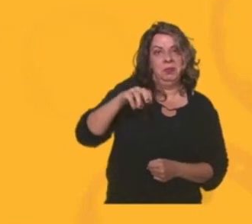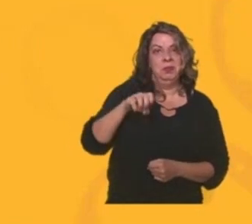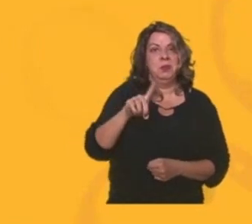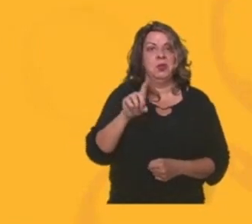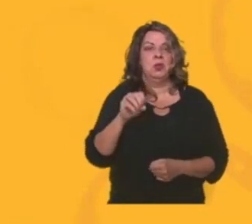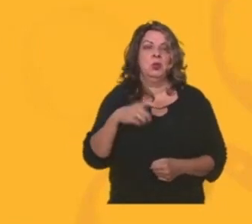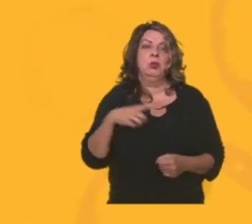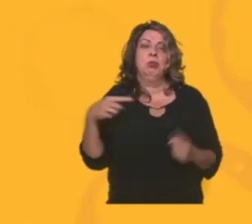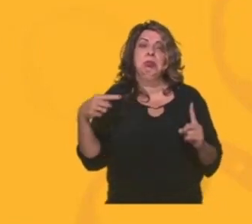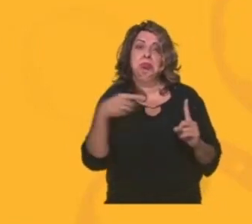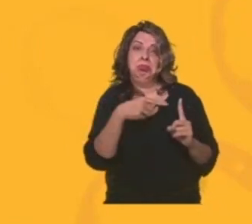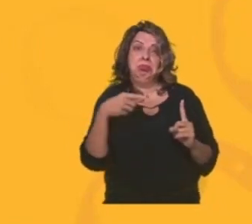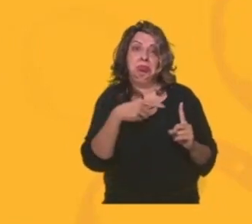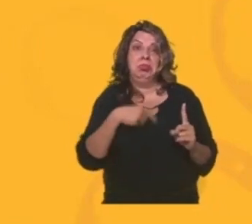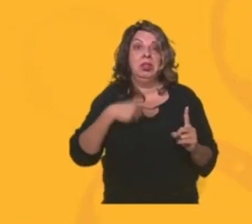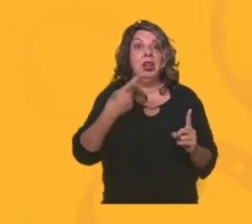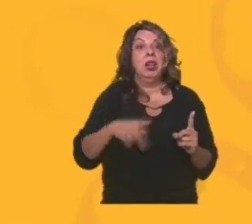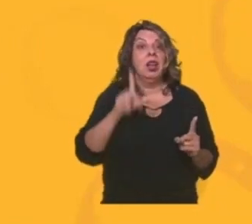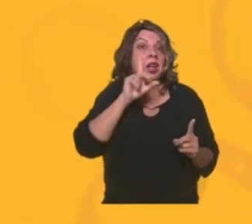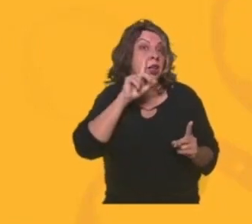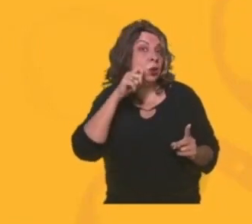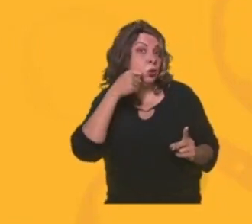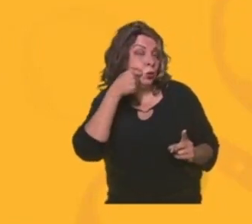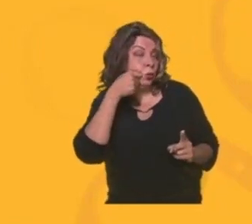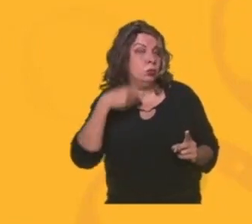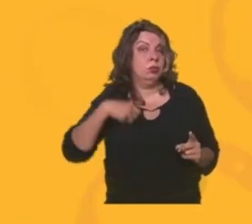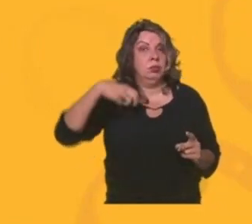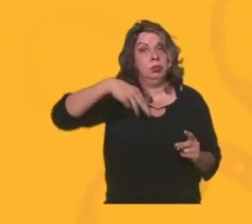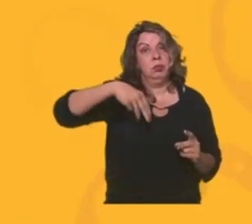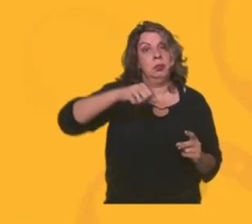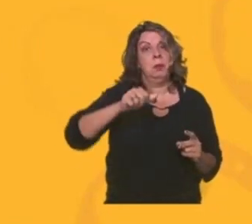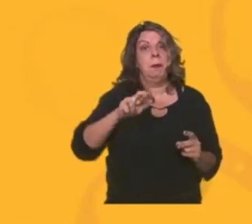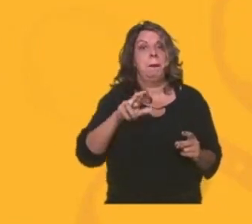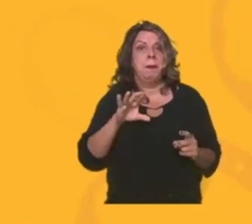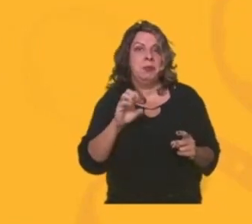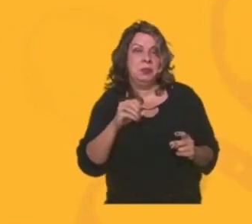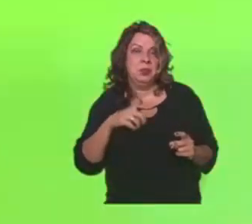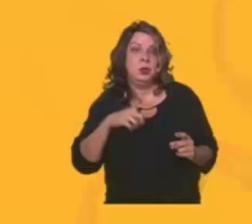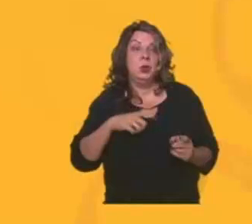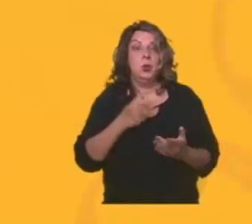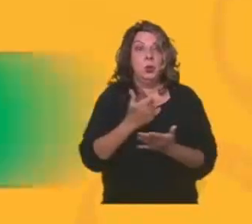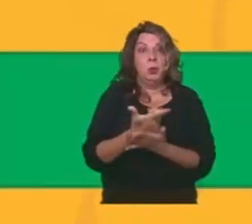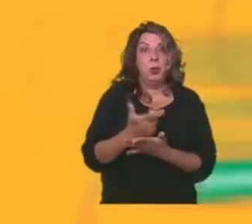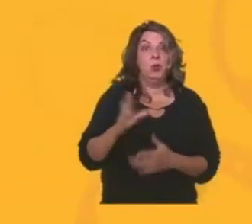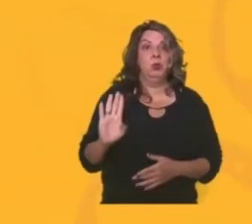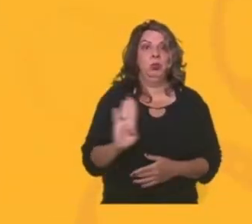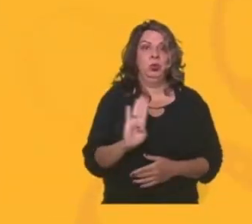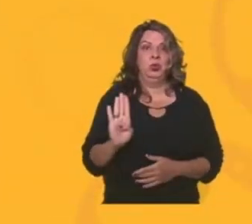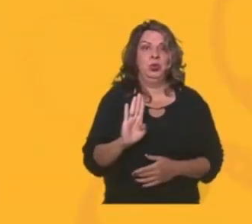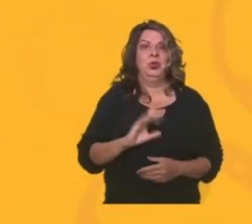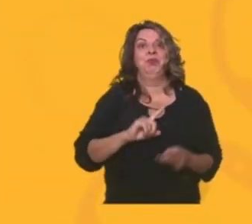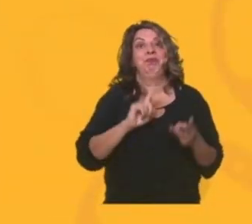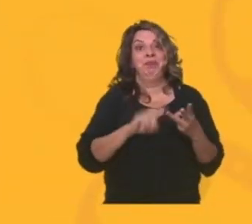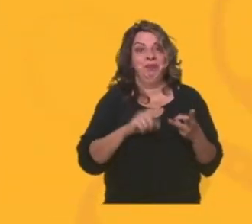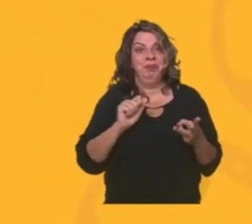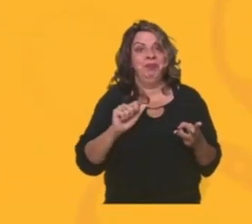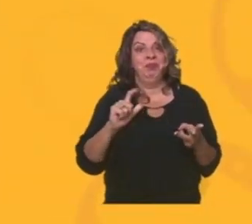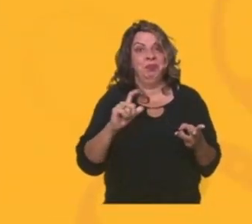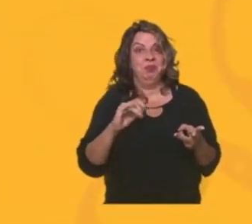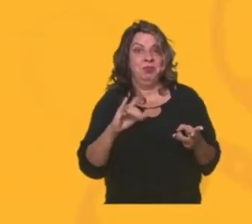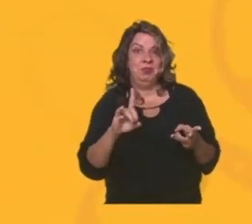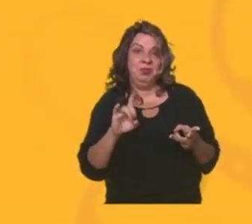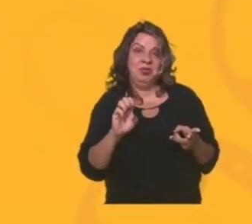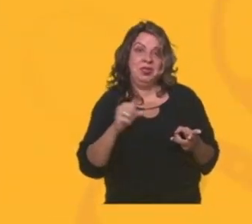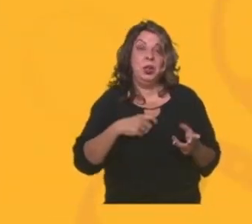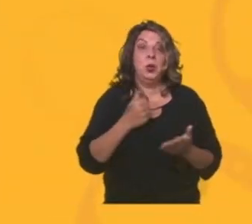de Aracaju também dividiu. Ele garantiu com o Dilson da Regional Bugio. O Alcides Esmerim garantiu seu